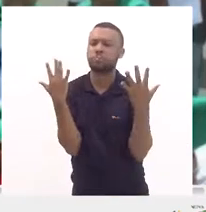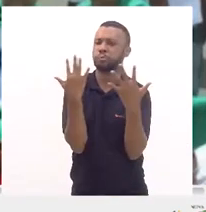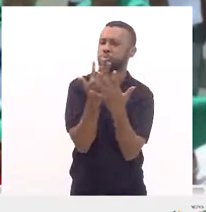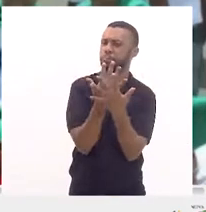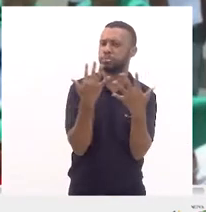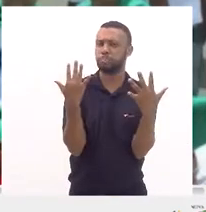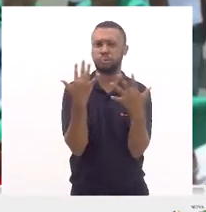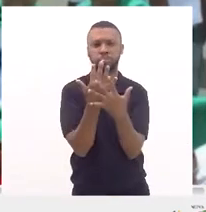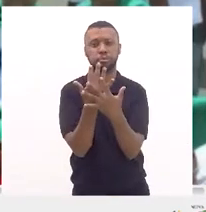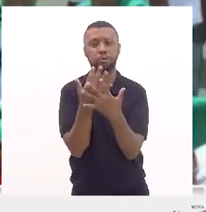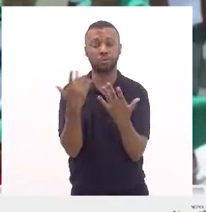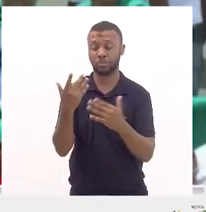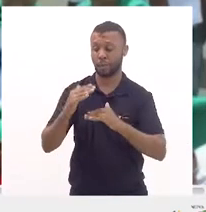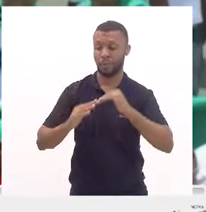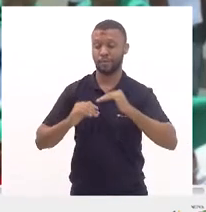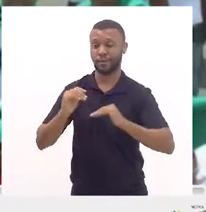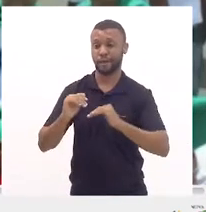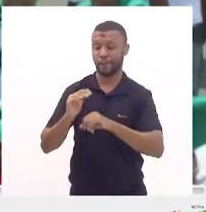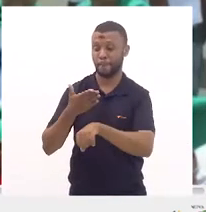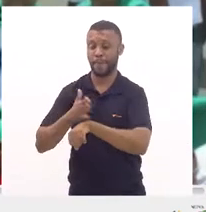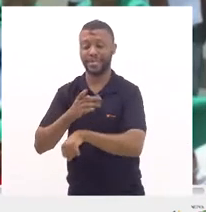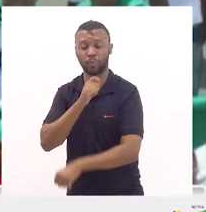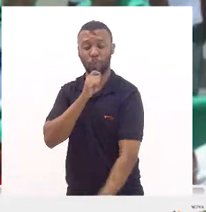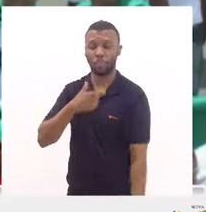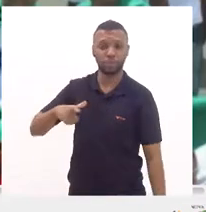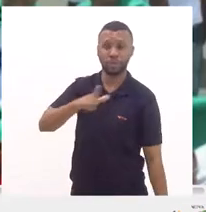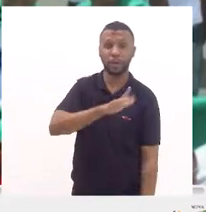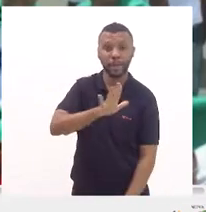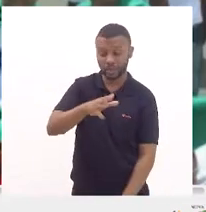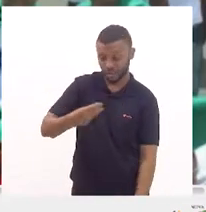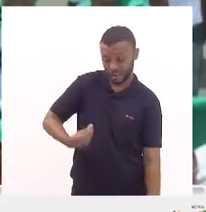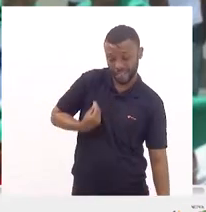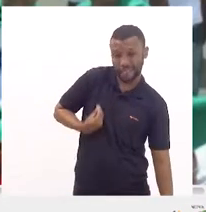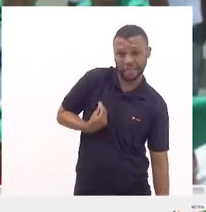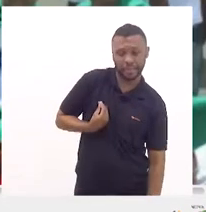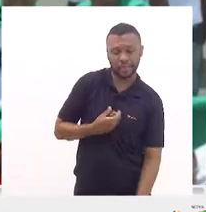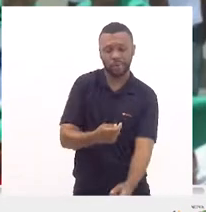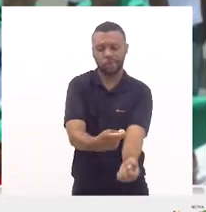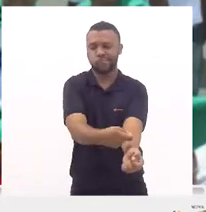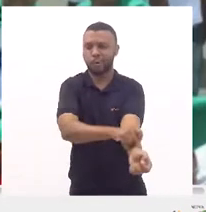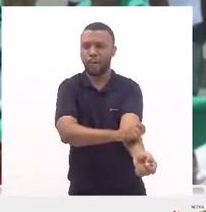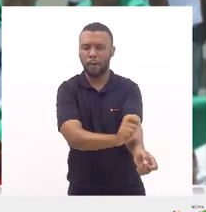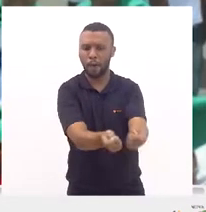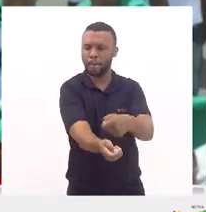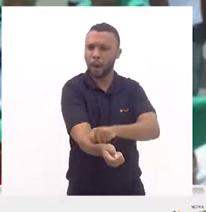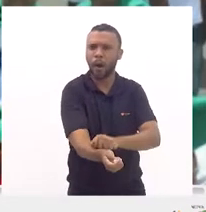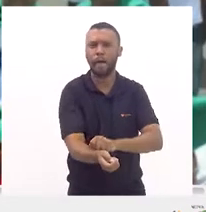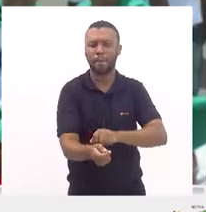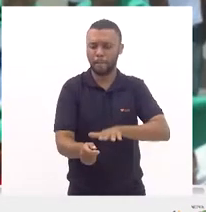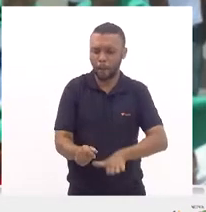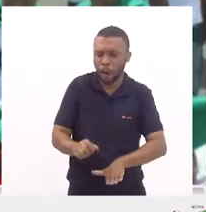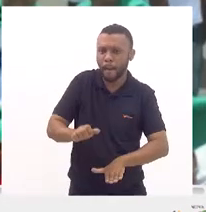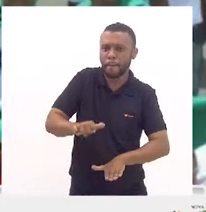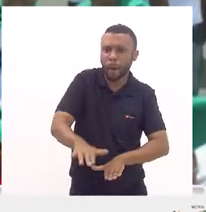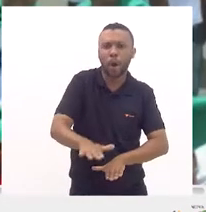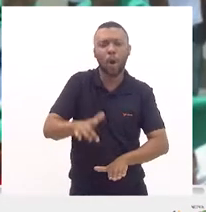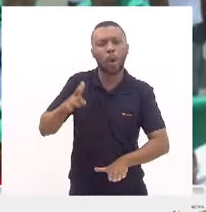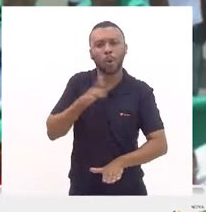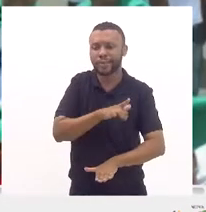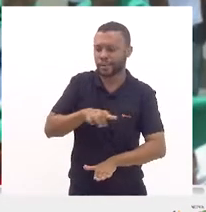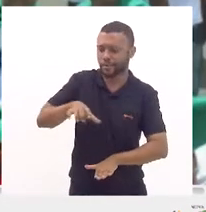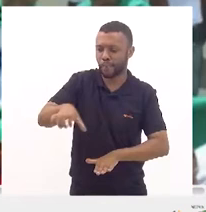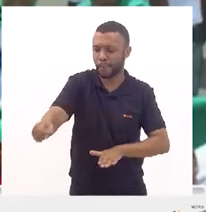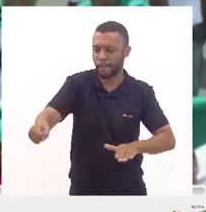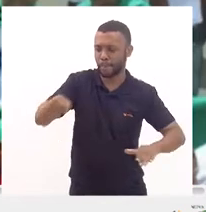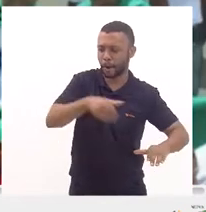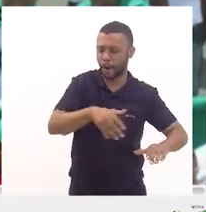sem prática, mas com a vida. Pernas, braços e mãos retiraram milhares de toneladas